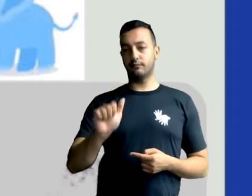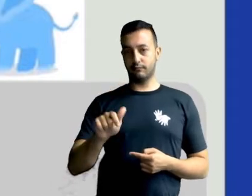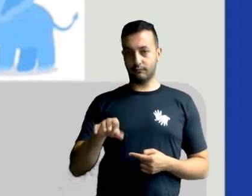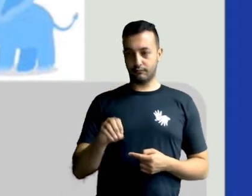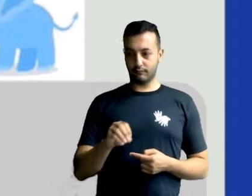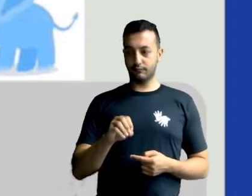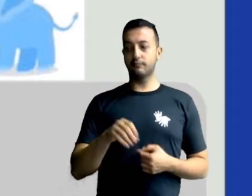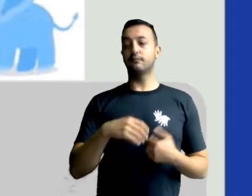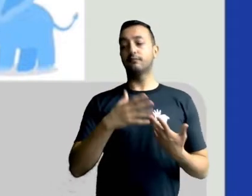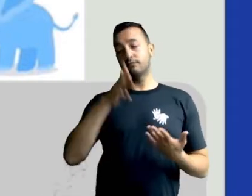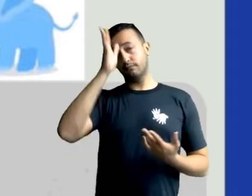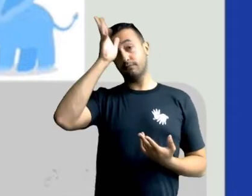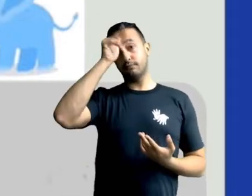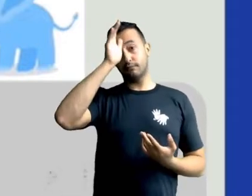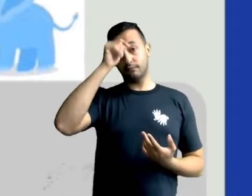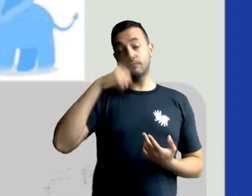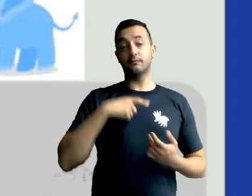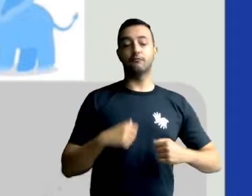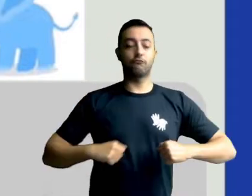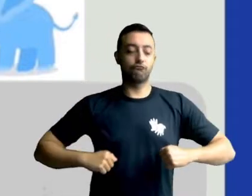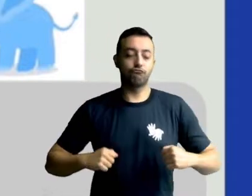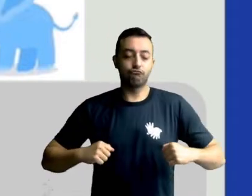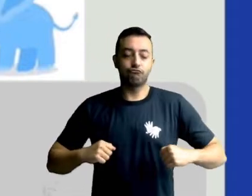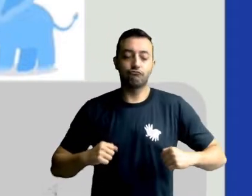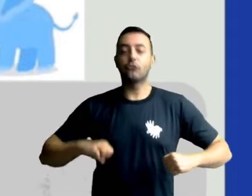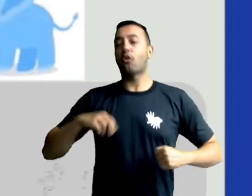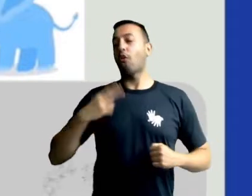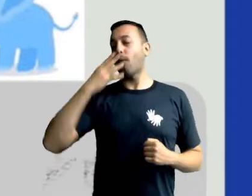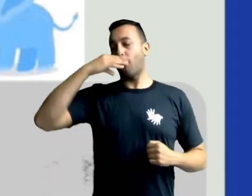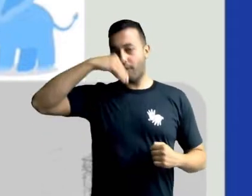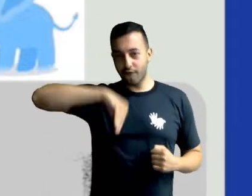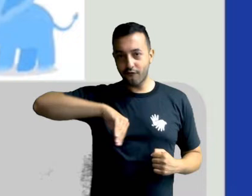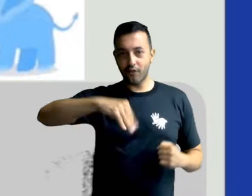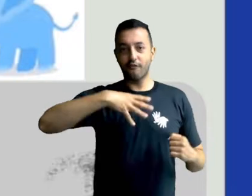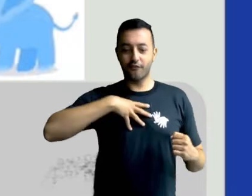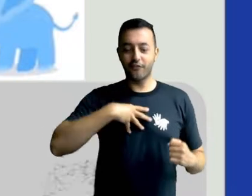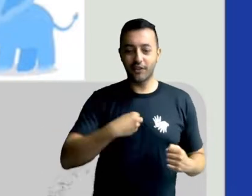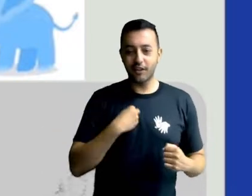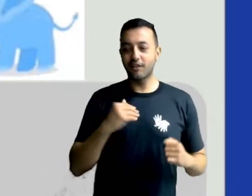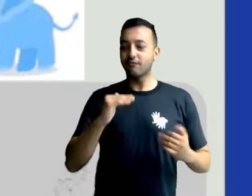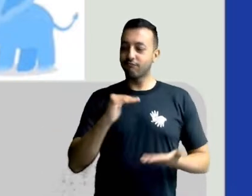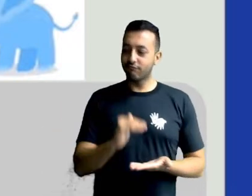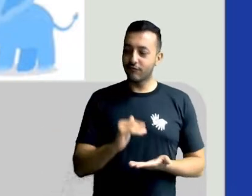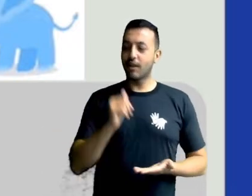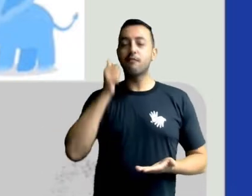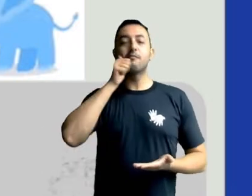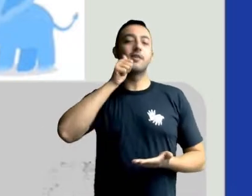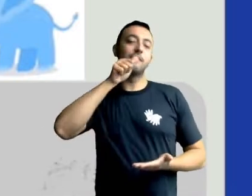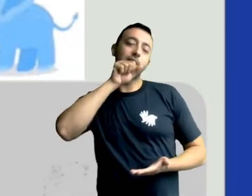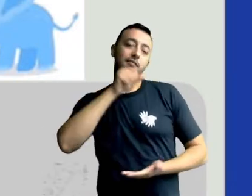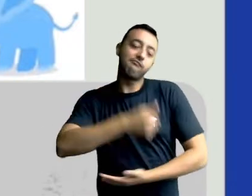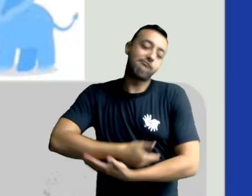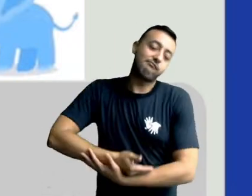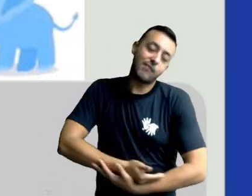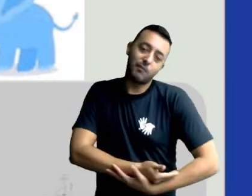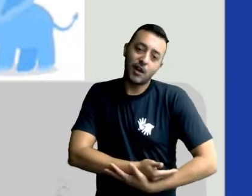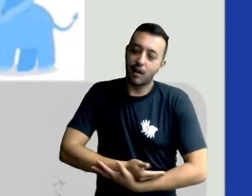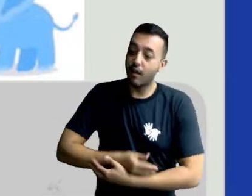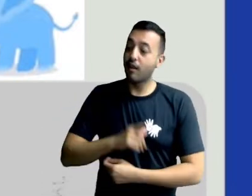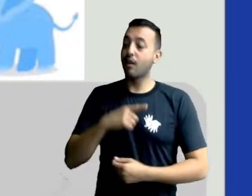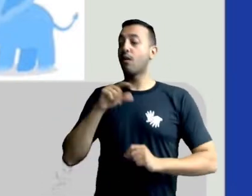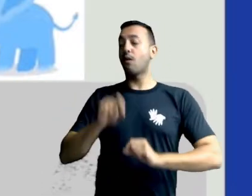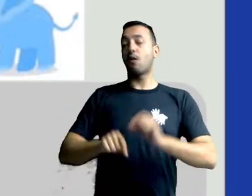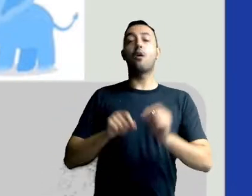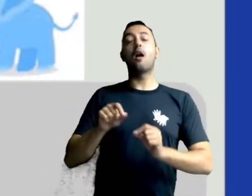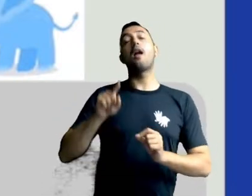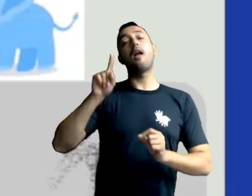reprodução. Então, quando ali a galinha tem seus pintinhos, o elefante tem seu filhote, a mamãe ali gera um bebê, ela está